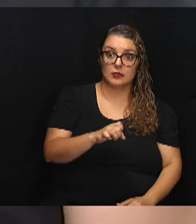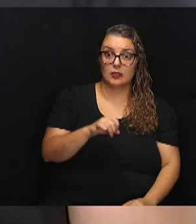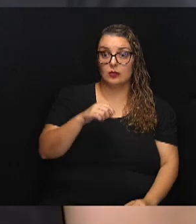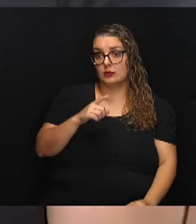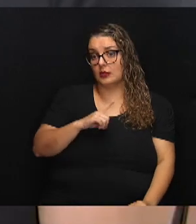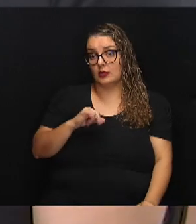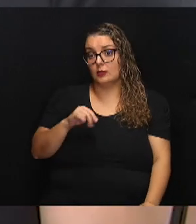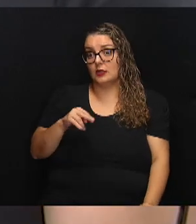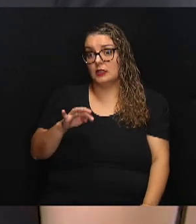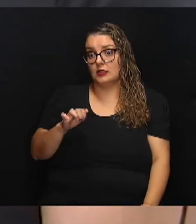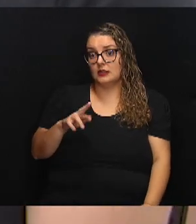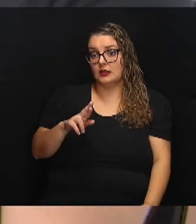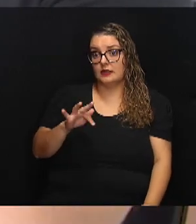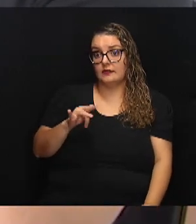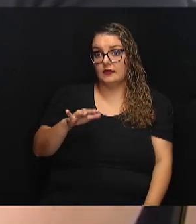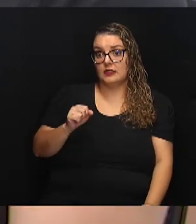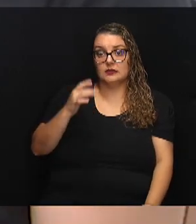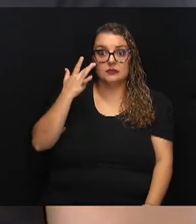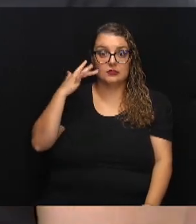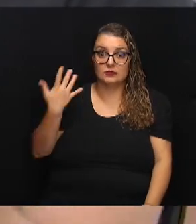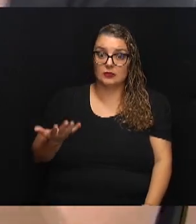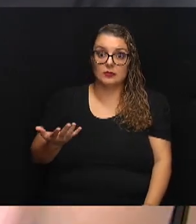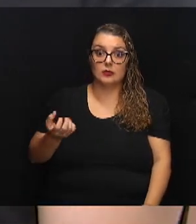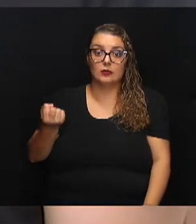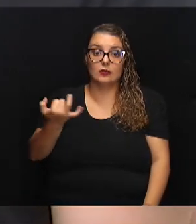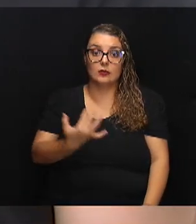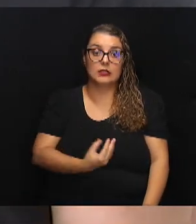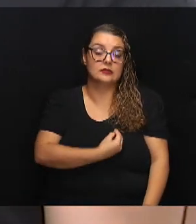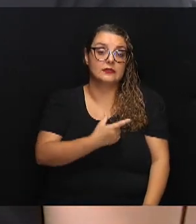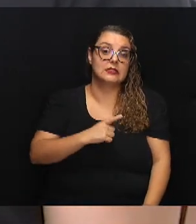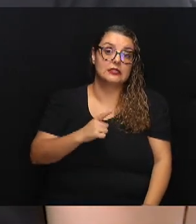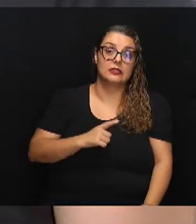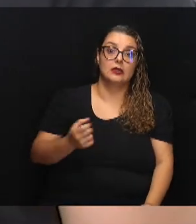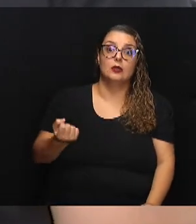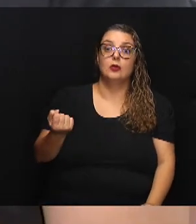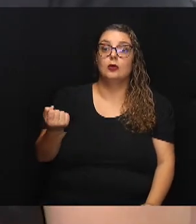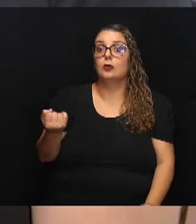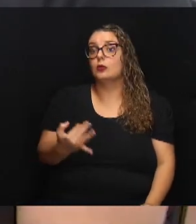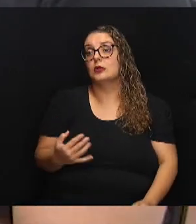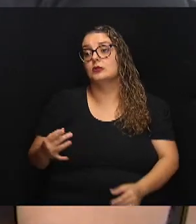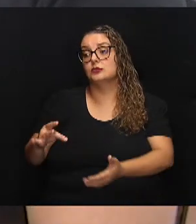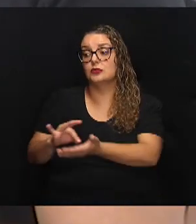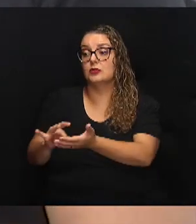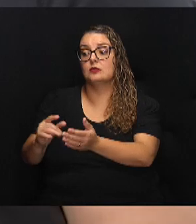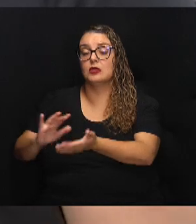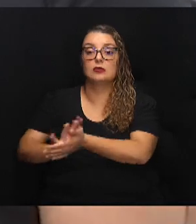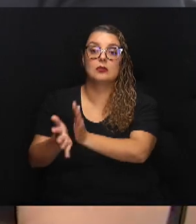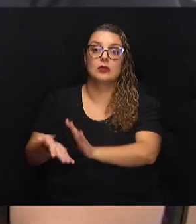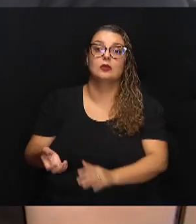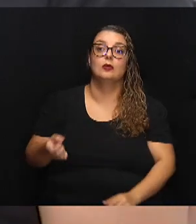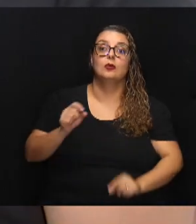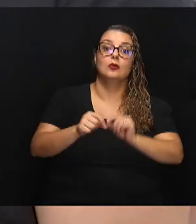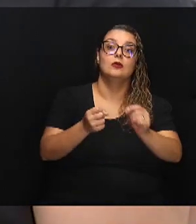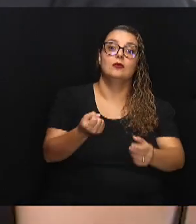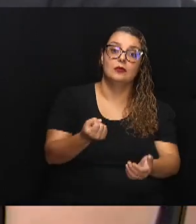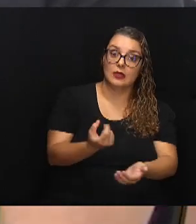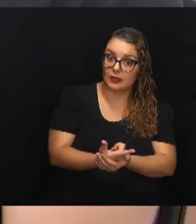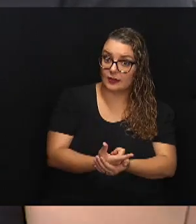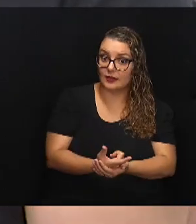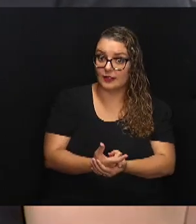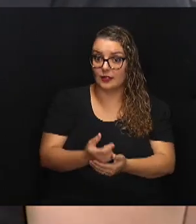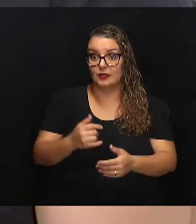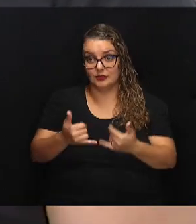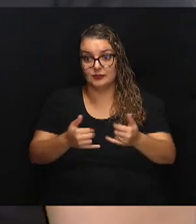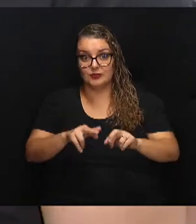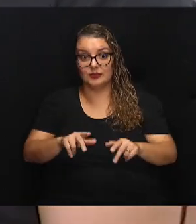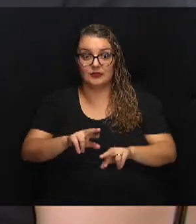Um jogo sem interface, você não consegue saber quanta vida você tem, quantos inimigos já matou. Né? Então o que você vai comprar, né? Hoje os jogos têm muitas comprinhas dentro do